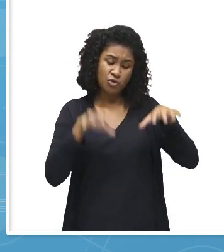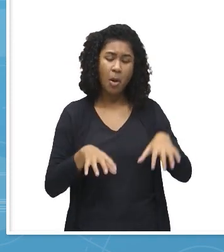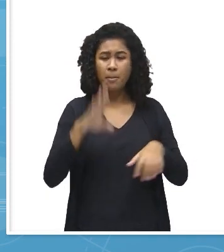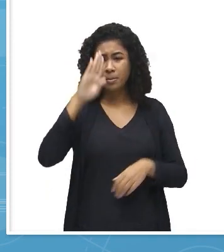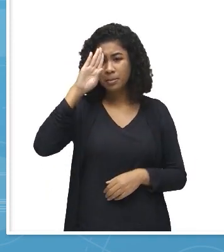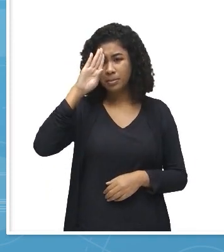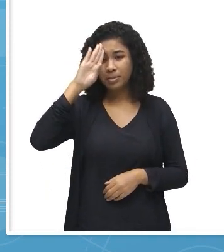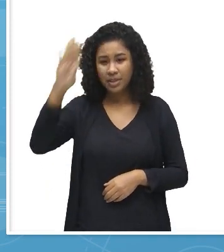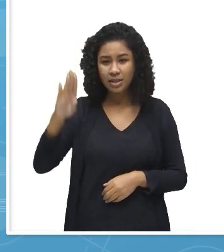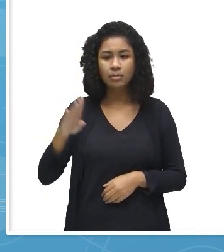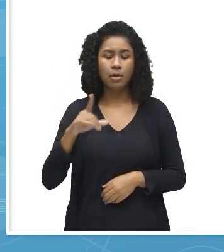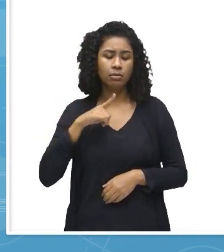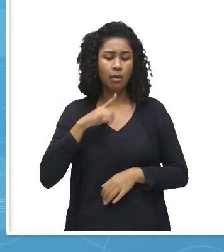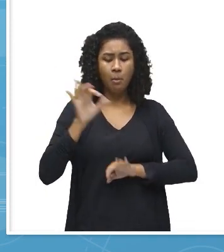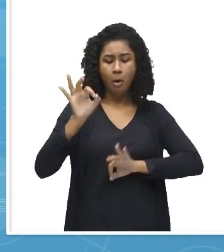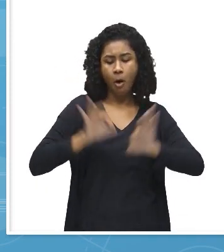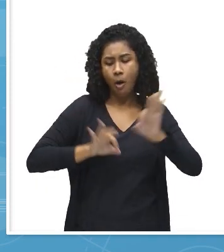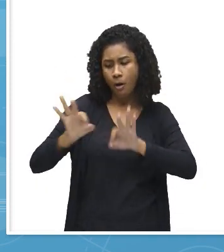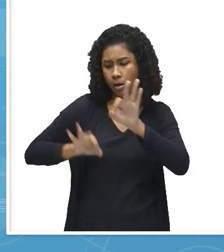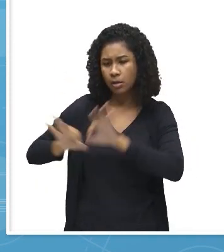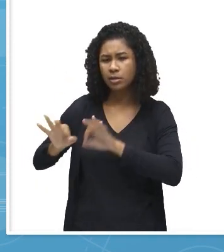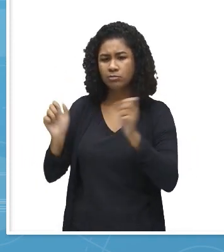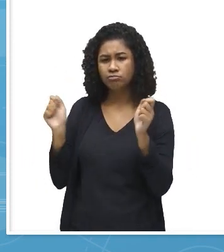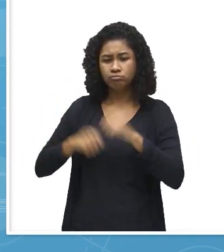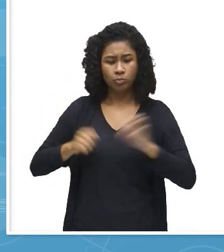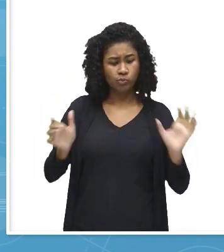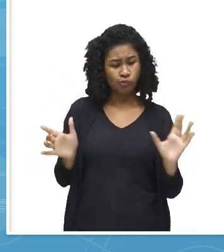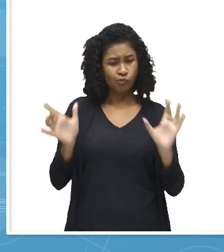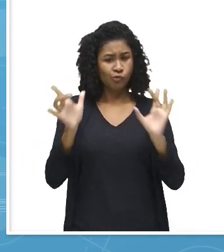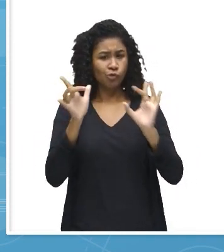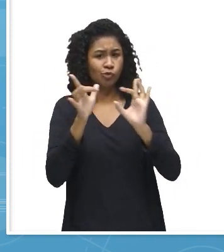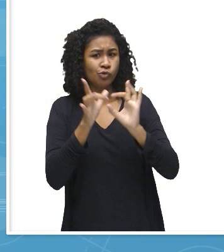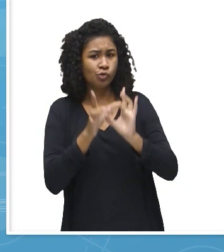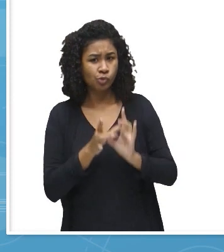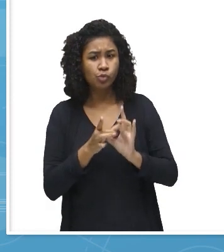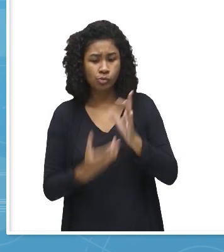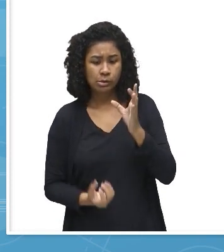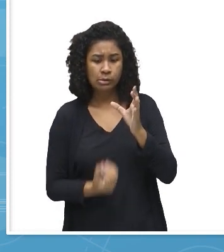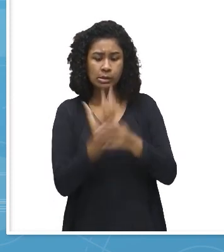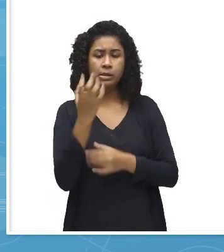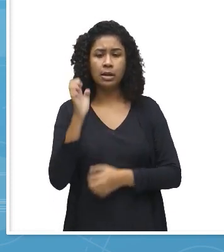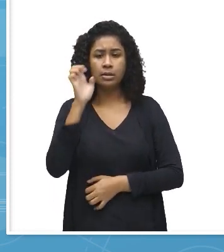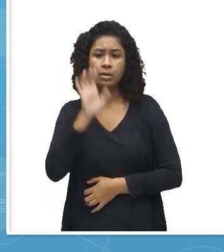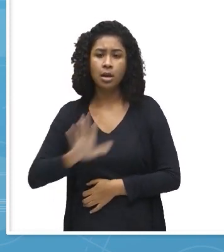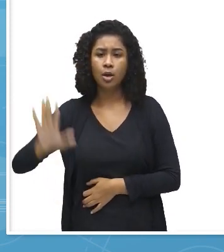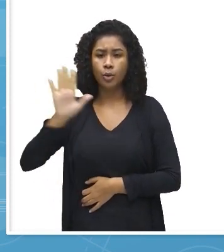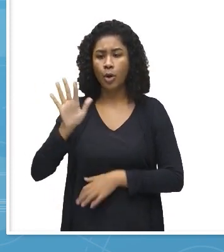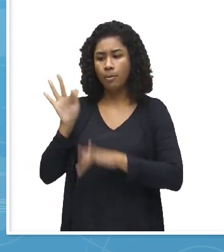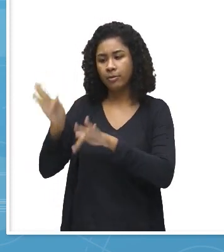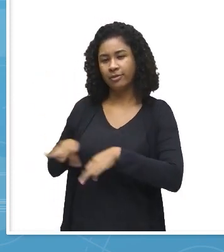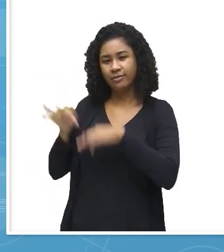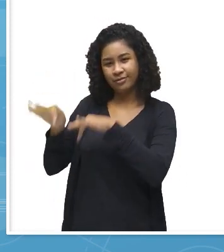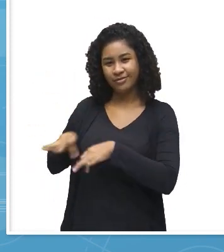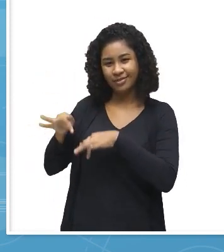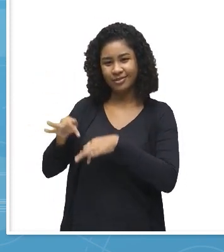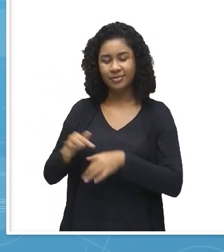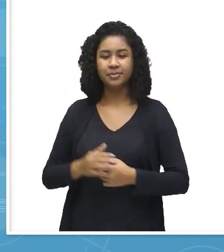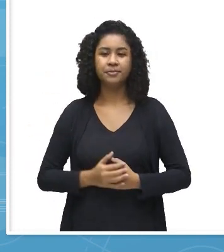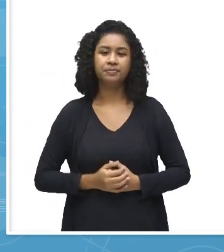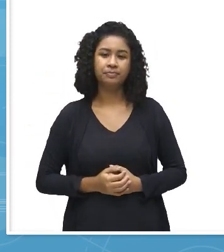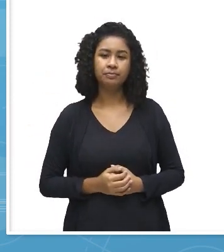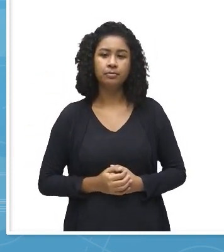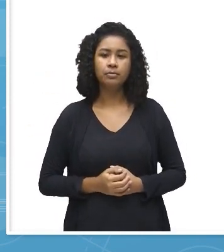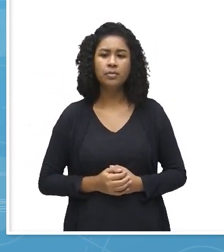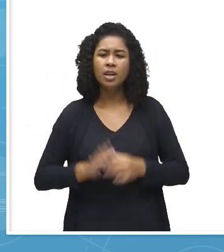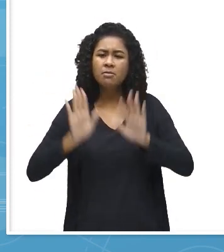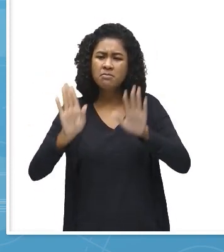se alinhando, se organizando para fazer essa formação da Europa feudal. E por que esses povos aí eram